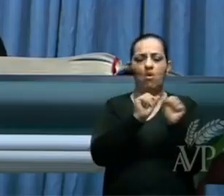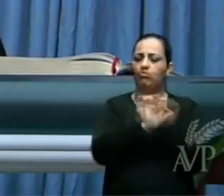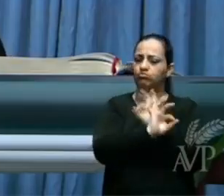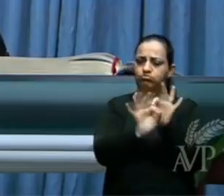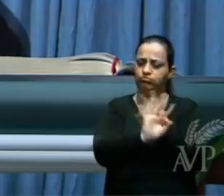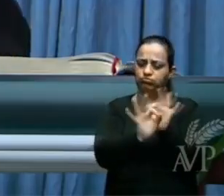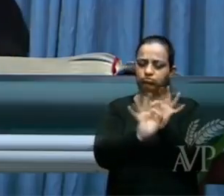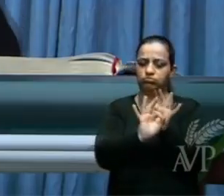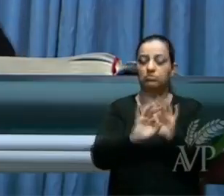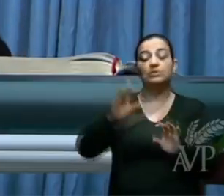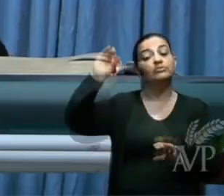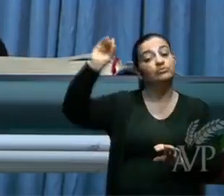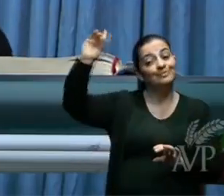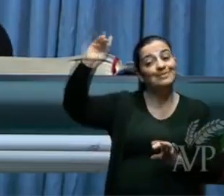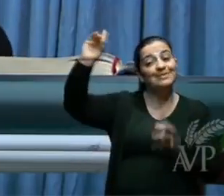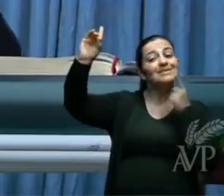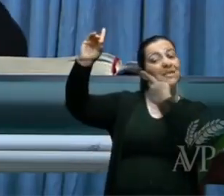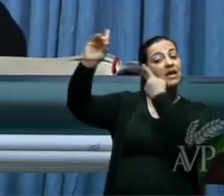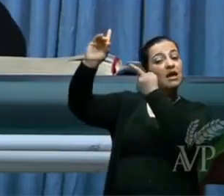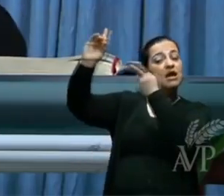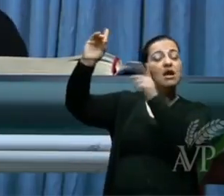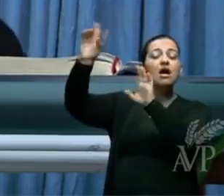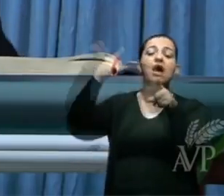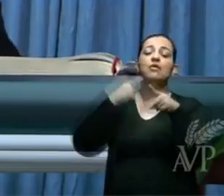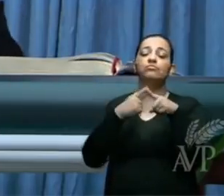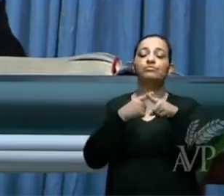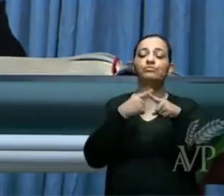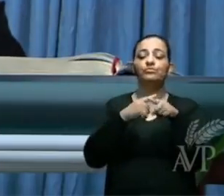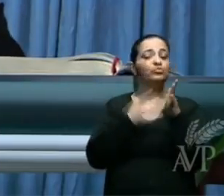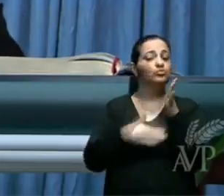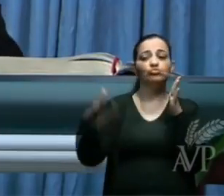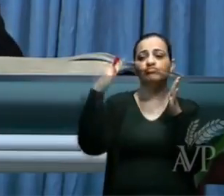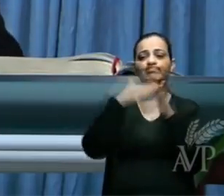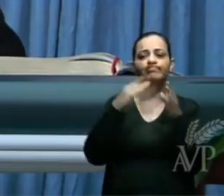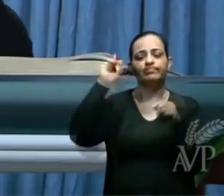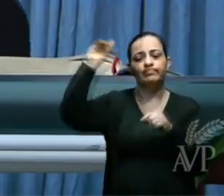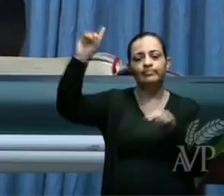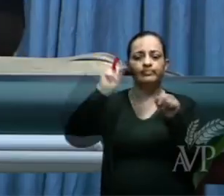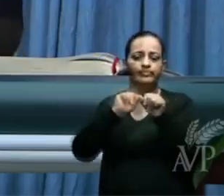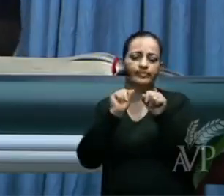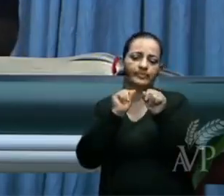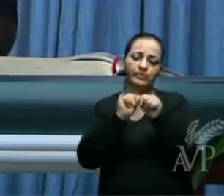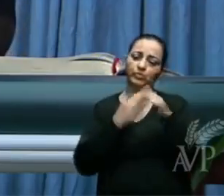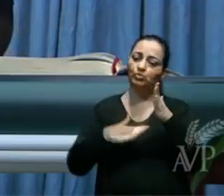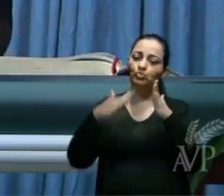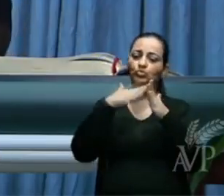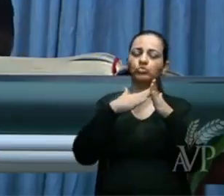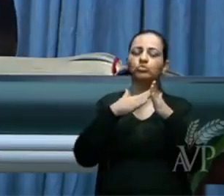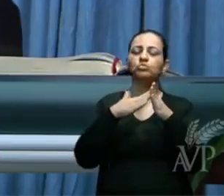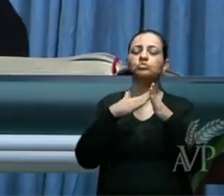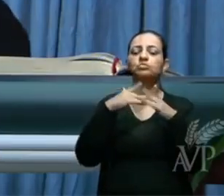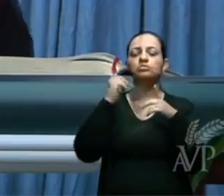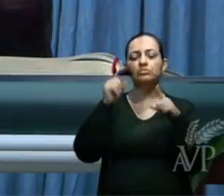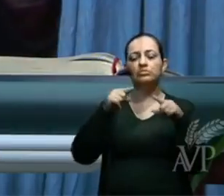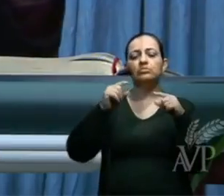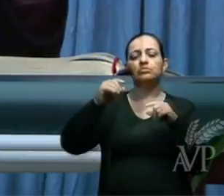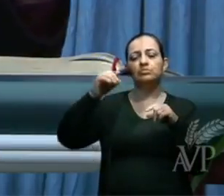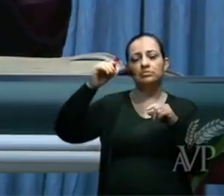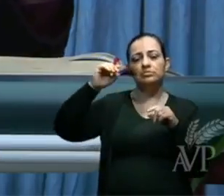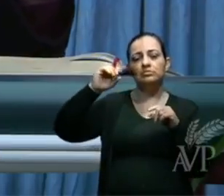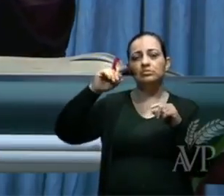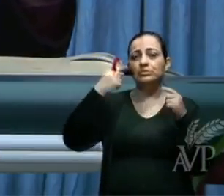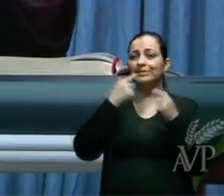é deus porque todas as obras de deus elas são sobrenaturais